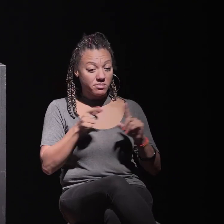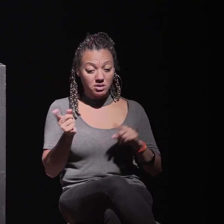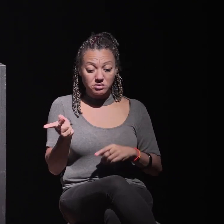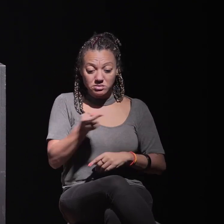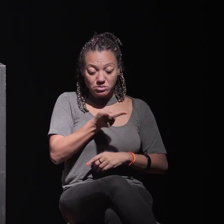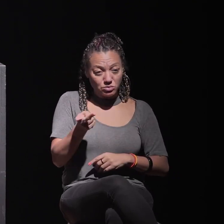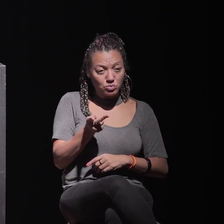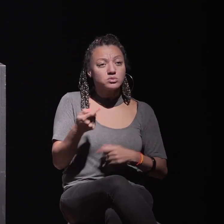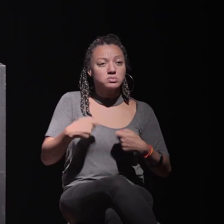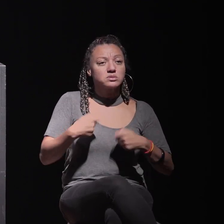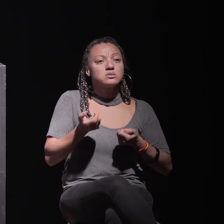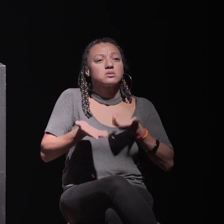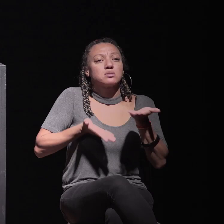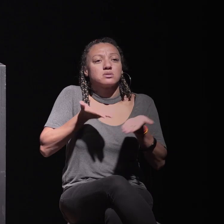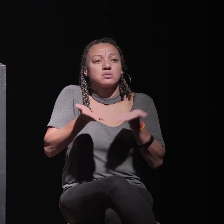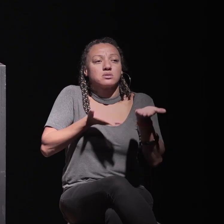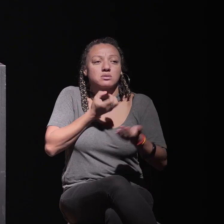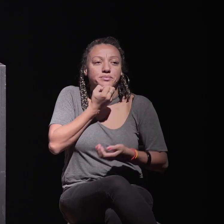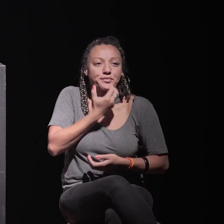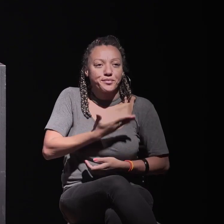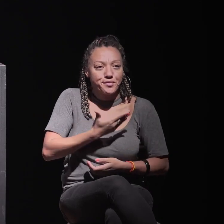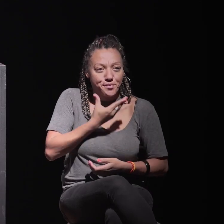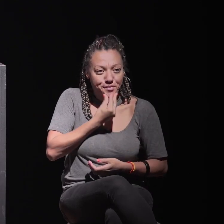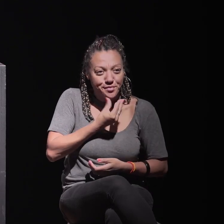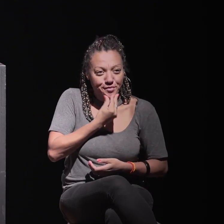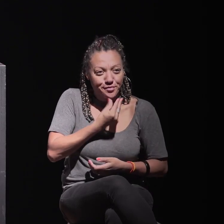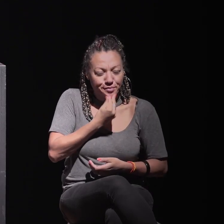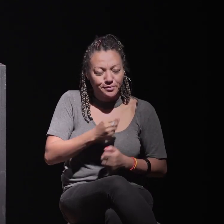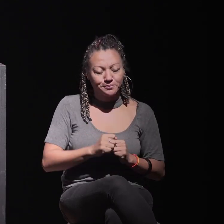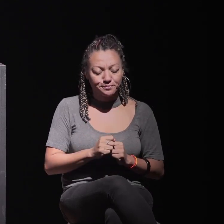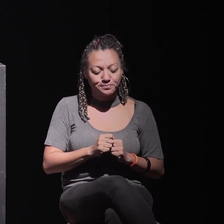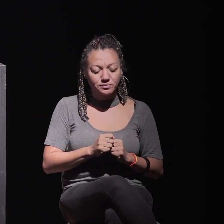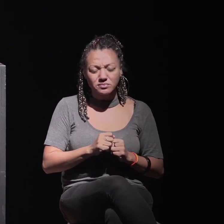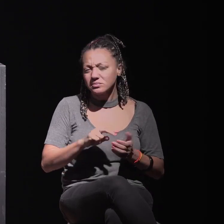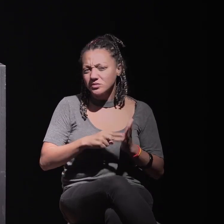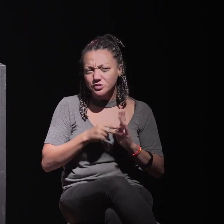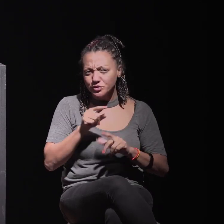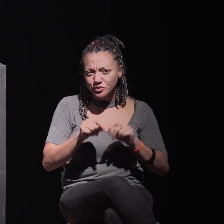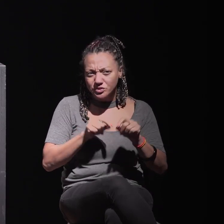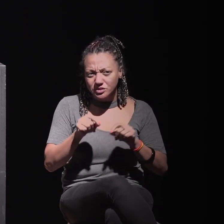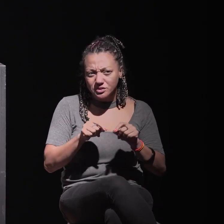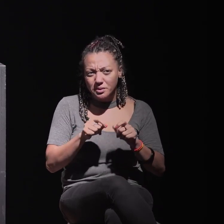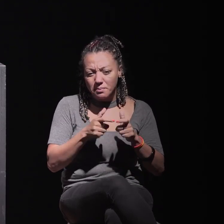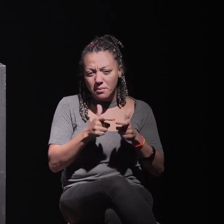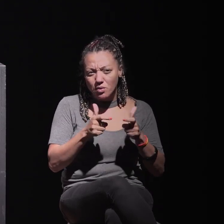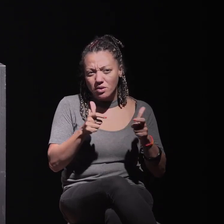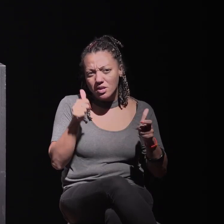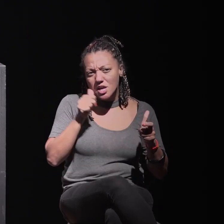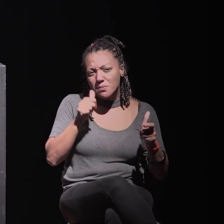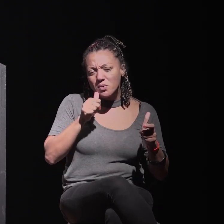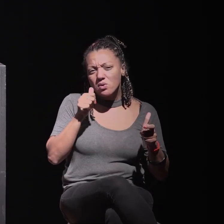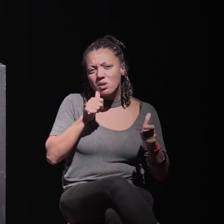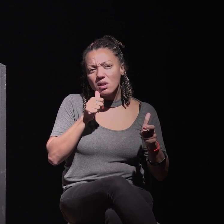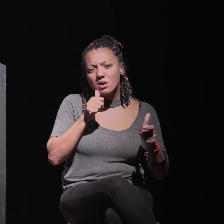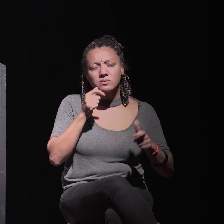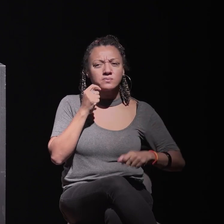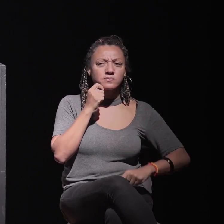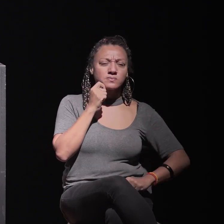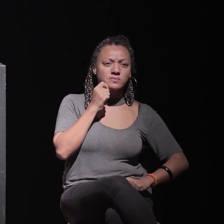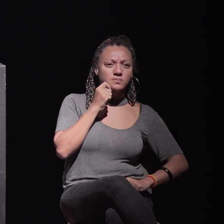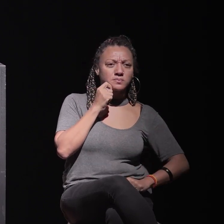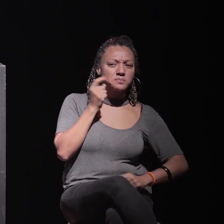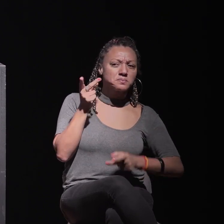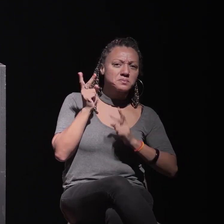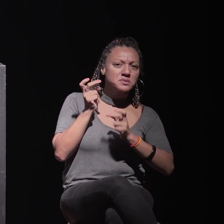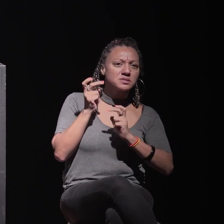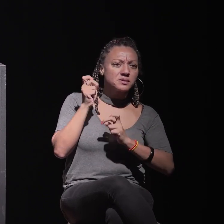outro lado, a gente tem visto, como foi dito, esse ascenso, um número cada vez maior de mulheres questionando o machismo, desde